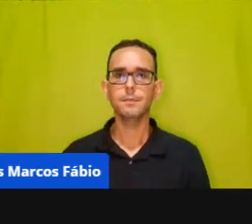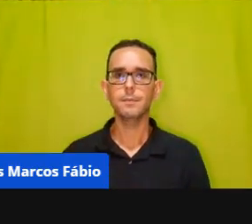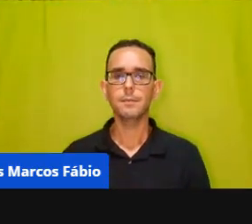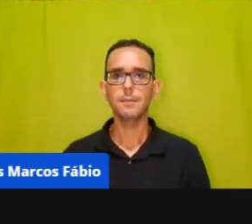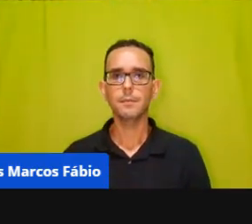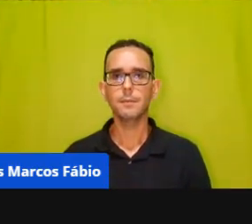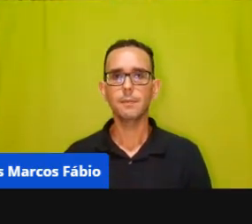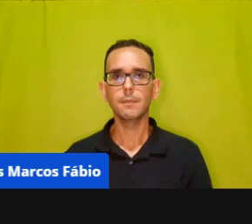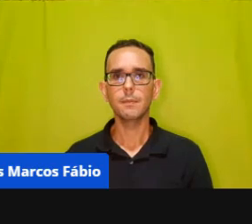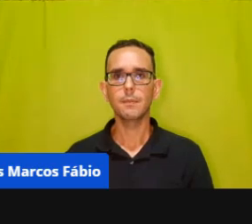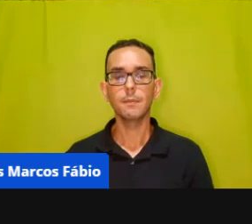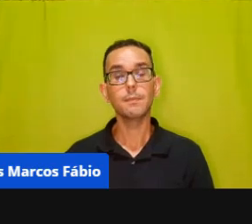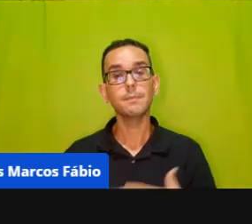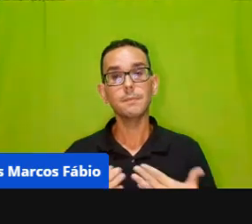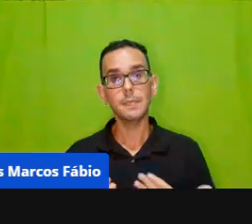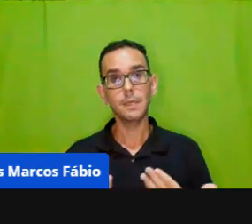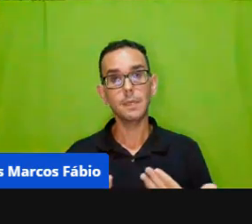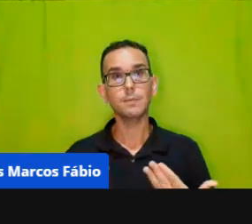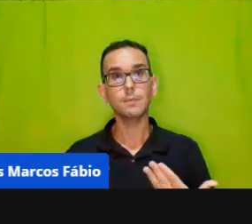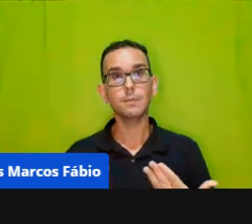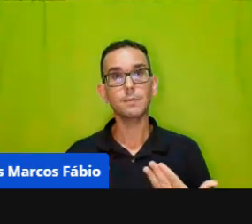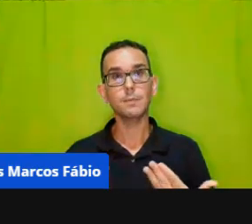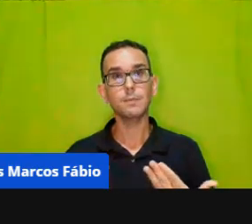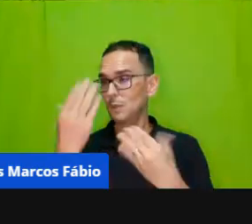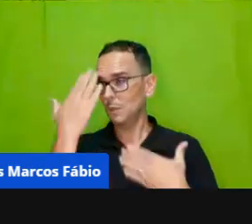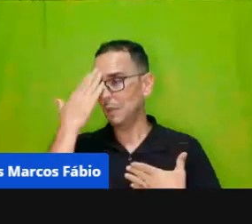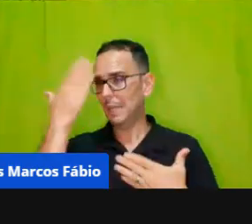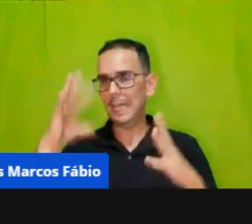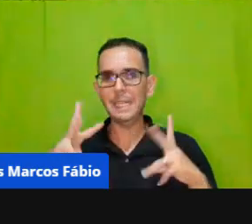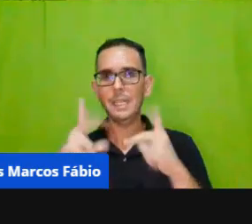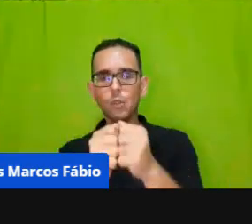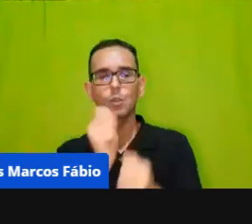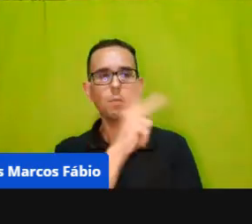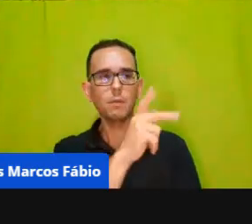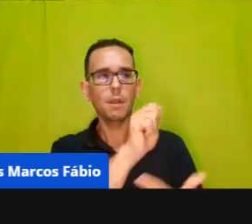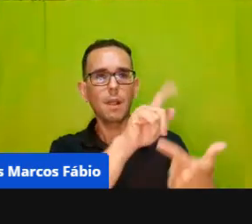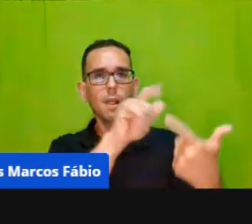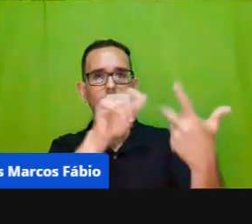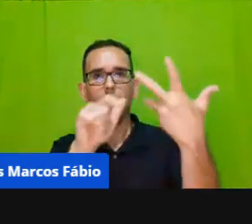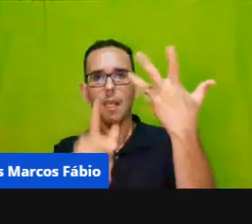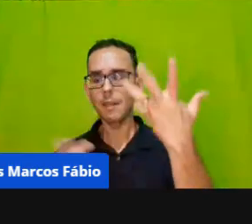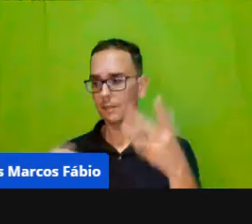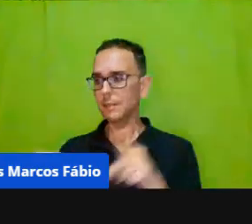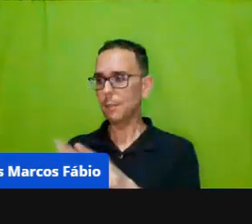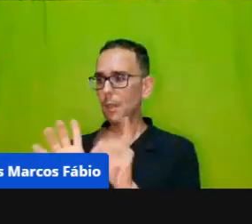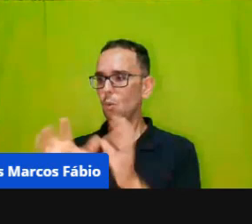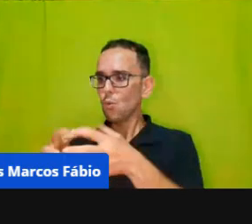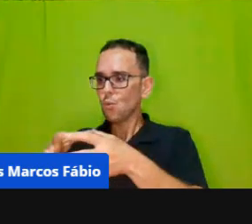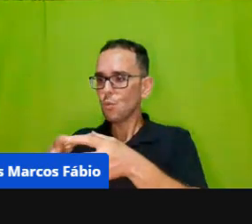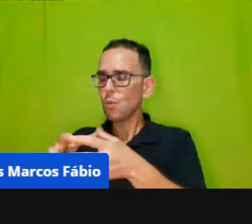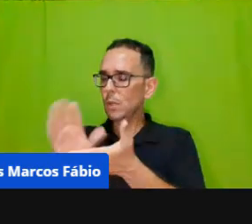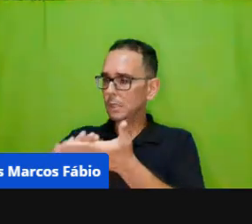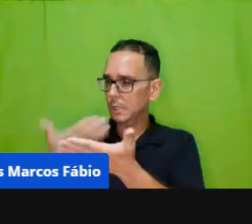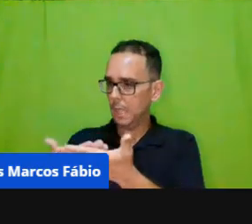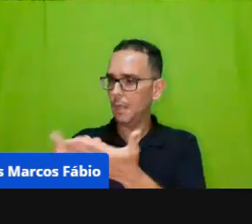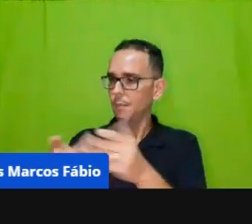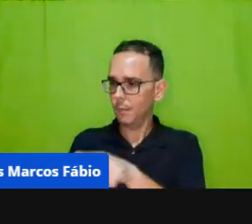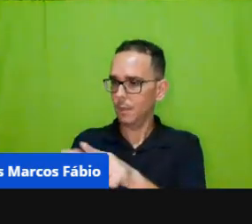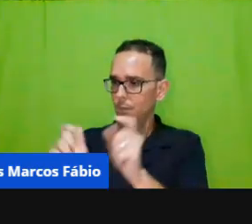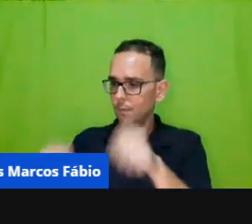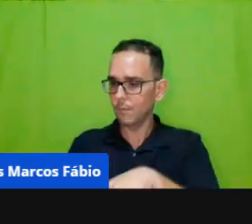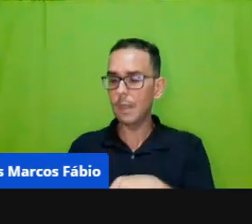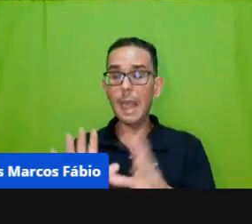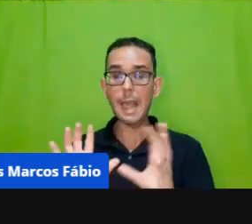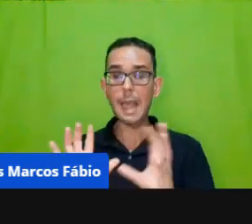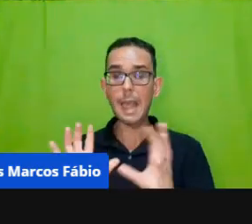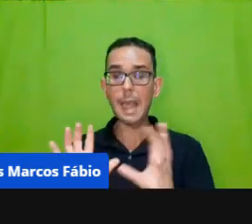Muito bem, gente. Então é isso. Muito obrigado. Obrigado, Aguinaldo. Obrigado aos intérpretes que estavam aí com a gente, né? E essa mensagem do Elton